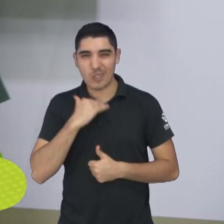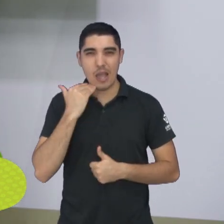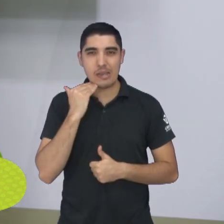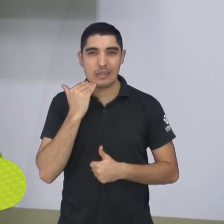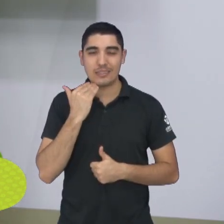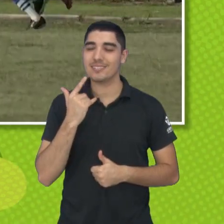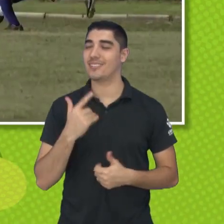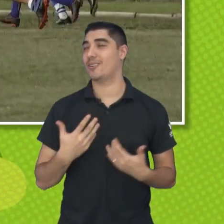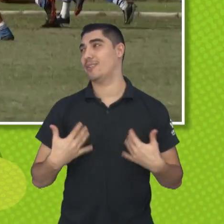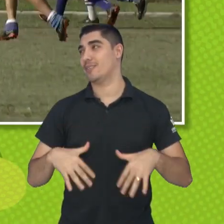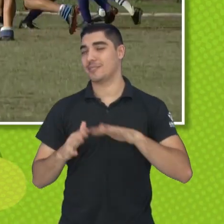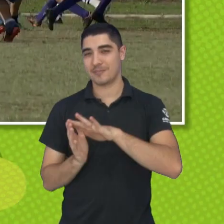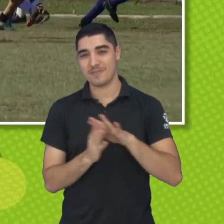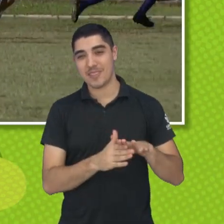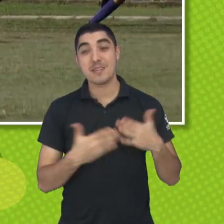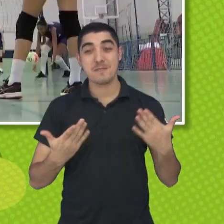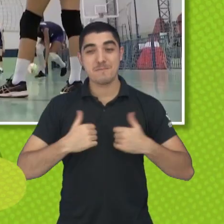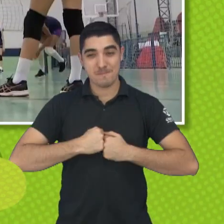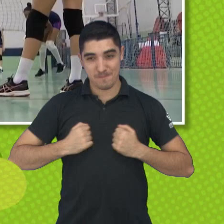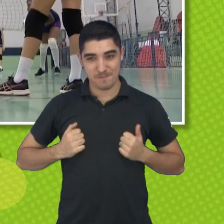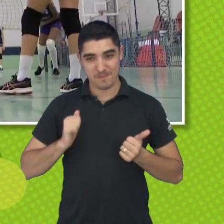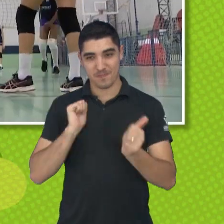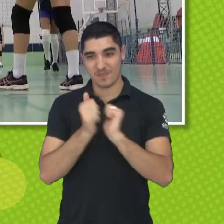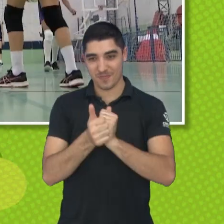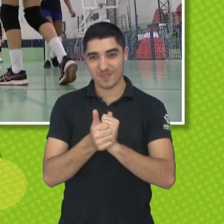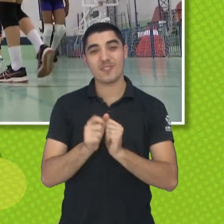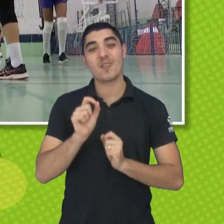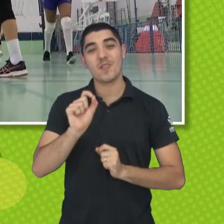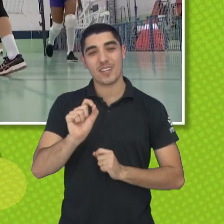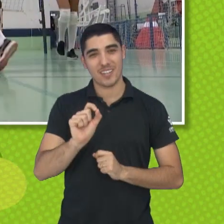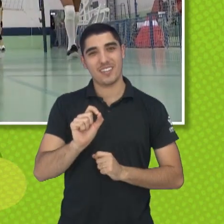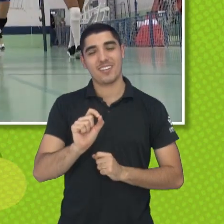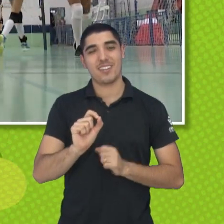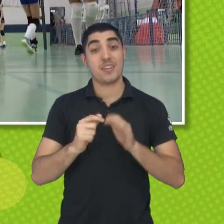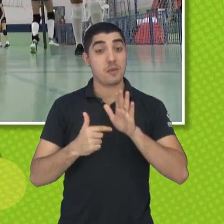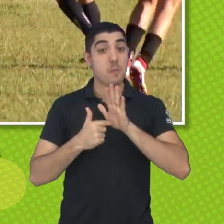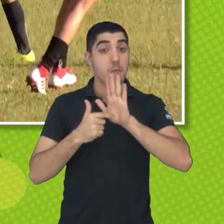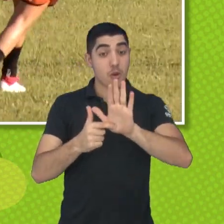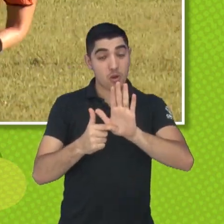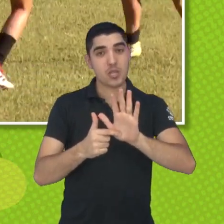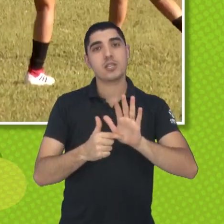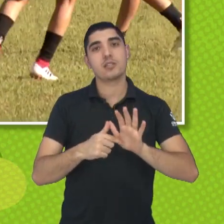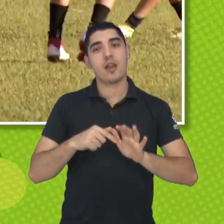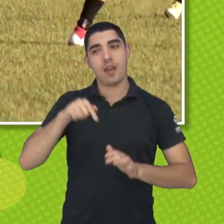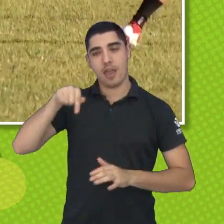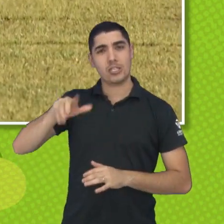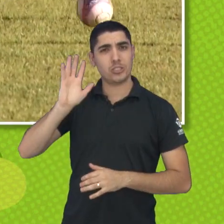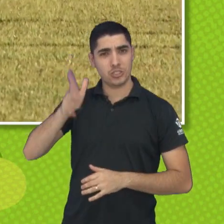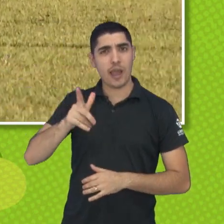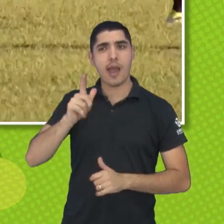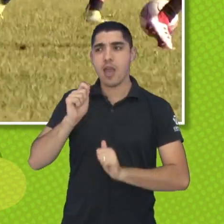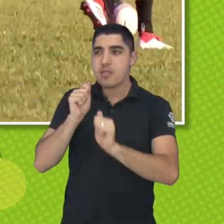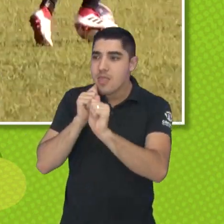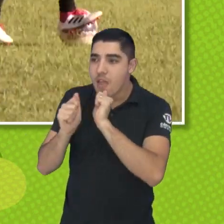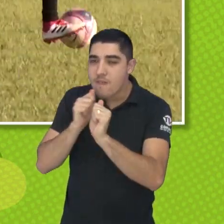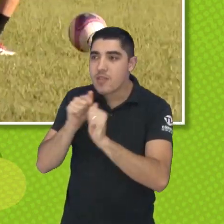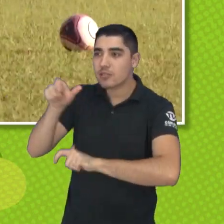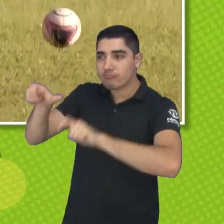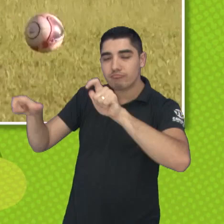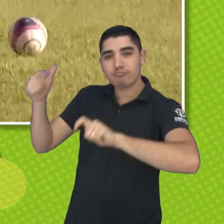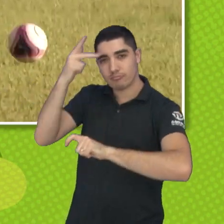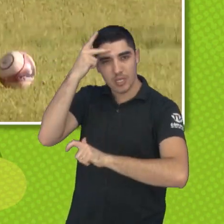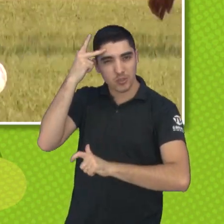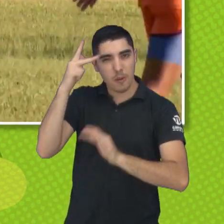programa do Atleta Cidadão, né? A gente sempre fala aqui já fez várias matérias com atletas de categorias de base